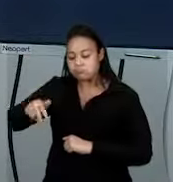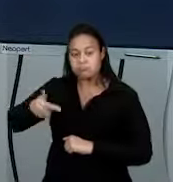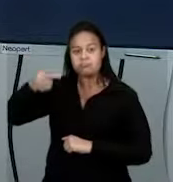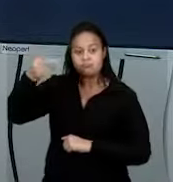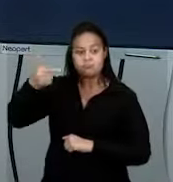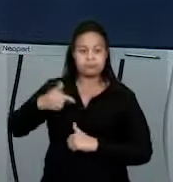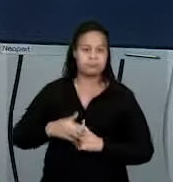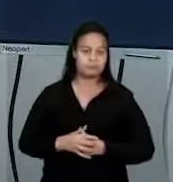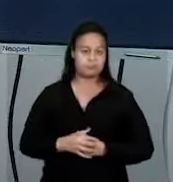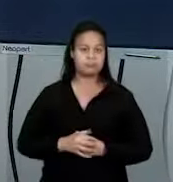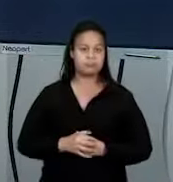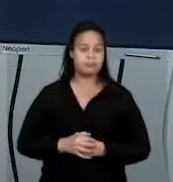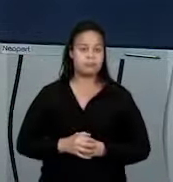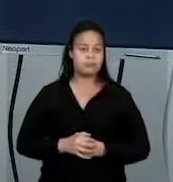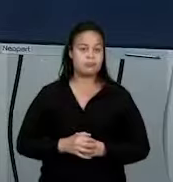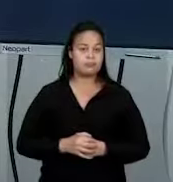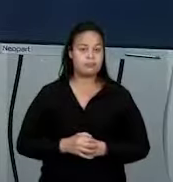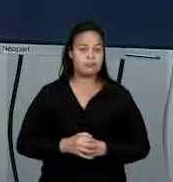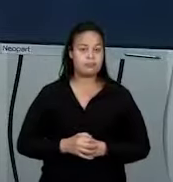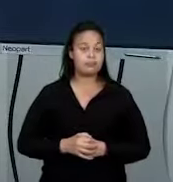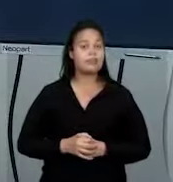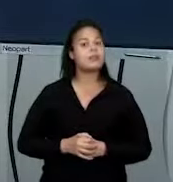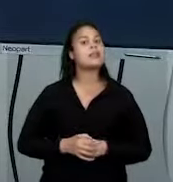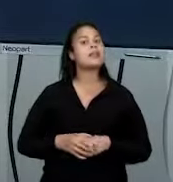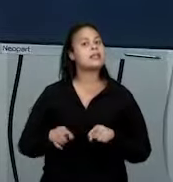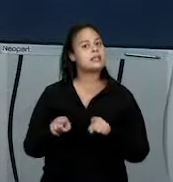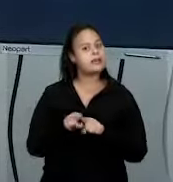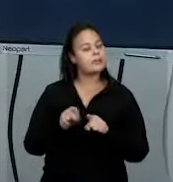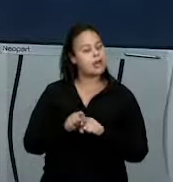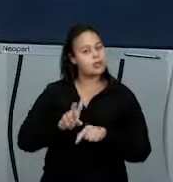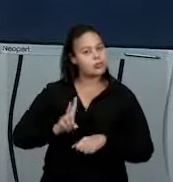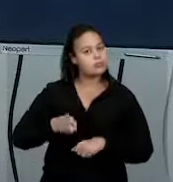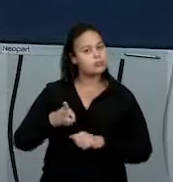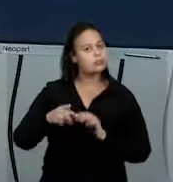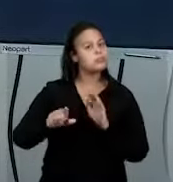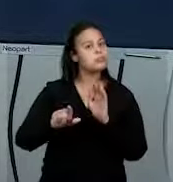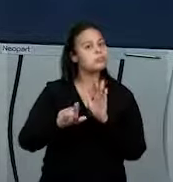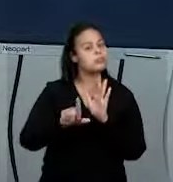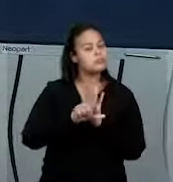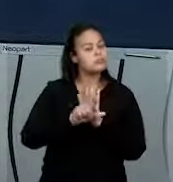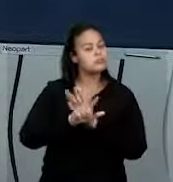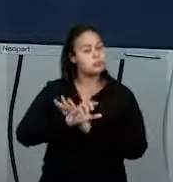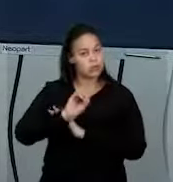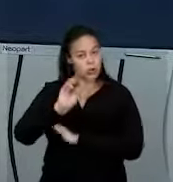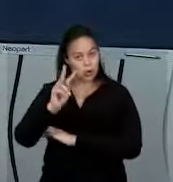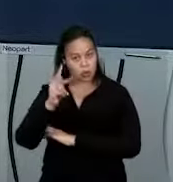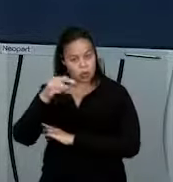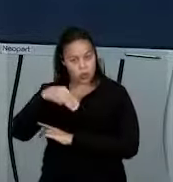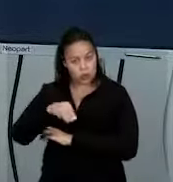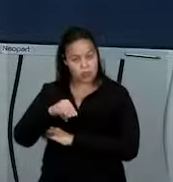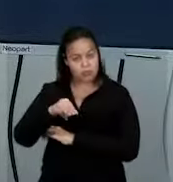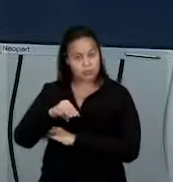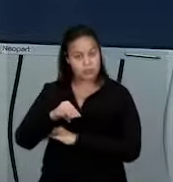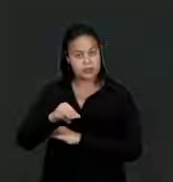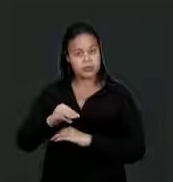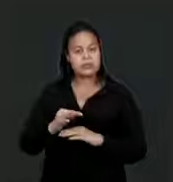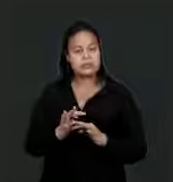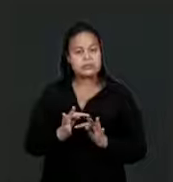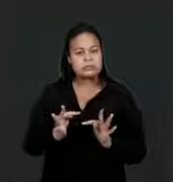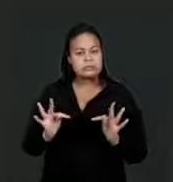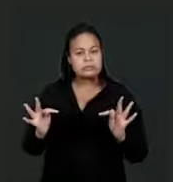Temos ainda pela primeira lei de Ohm, se tensão é a resistência vezes a